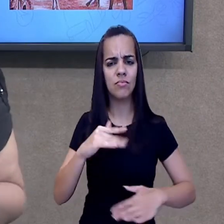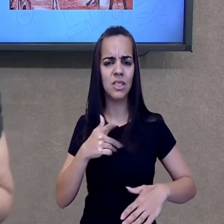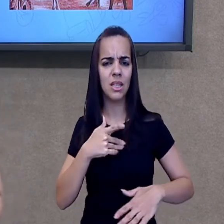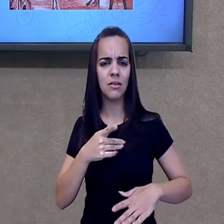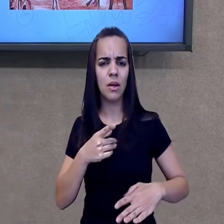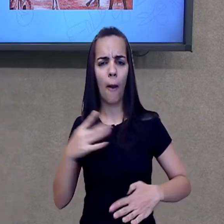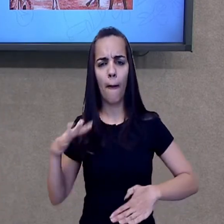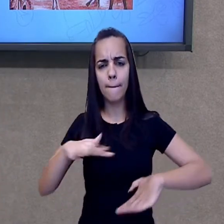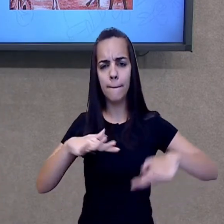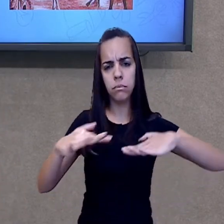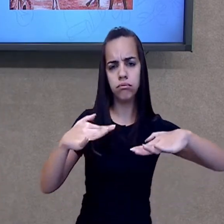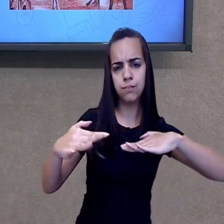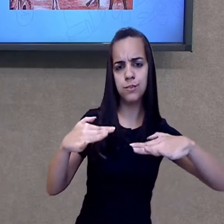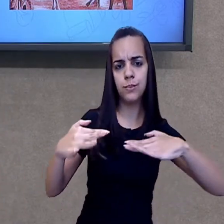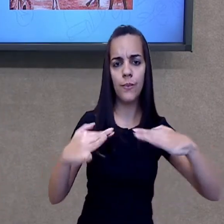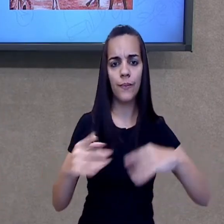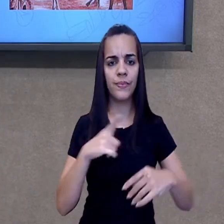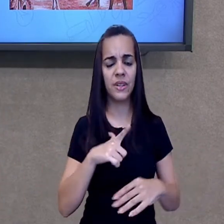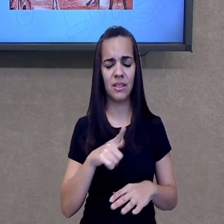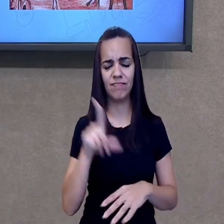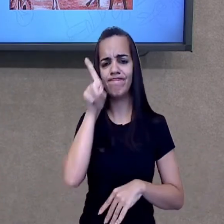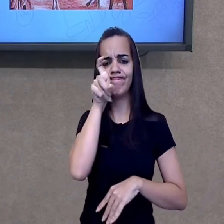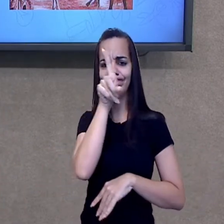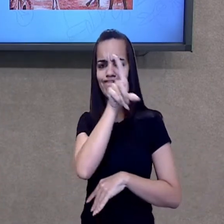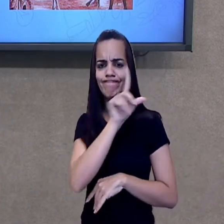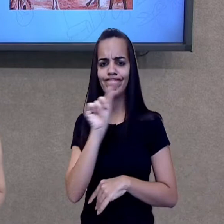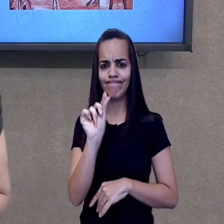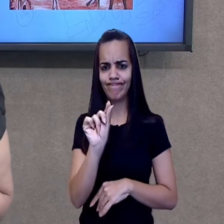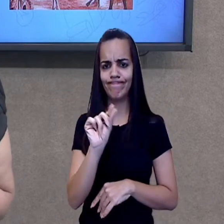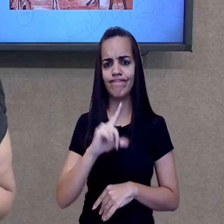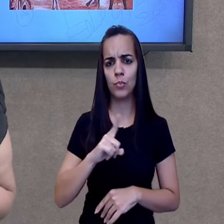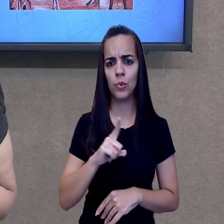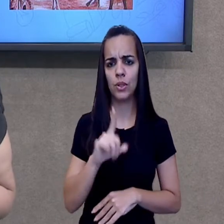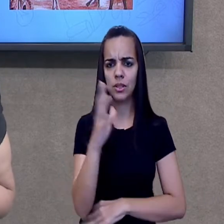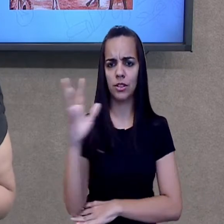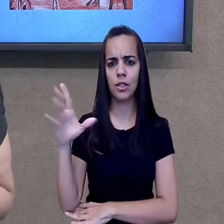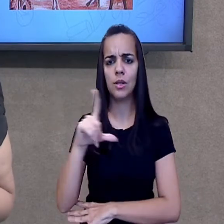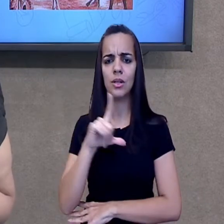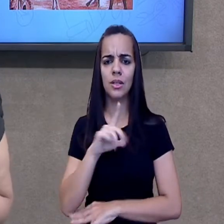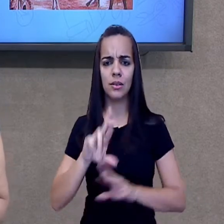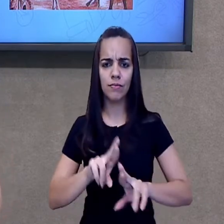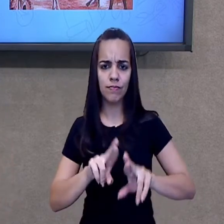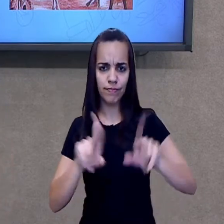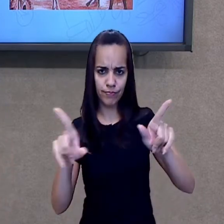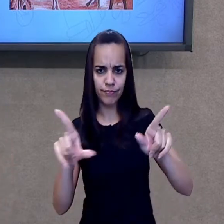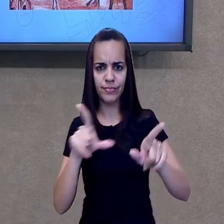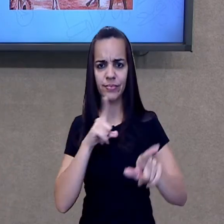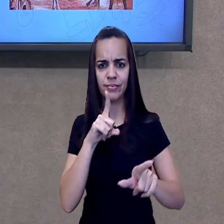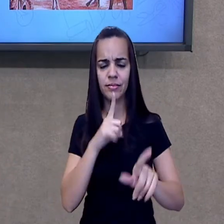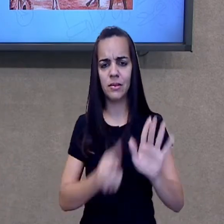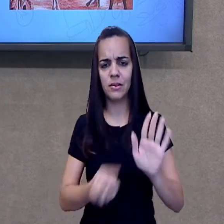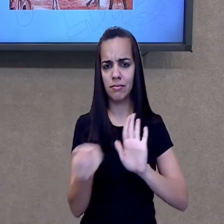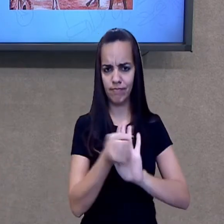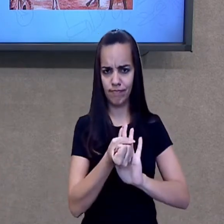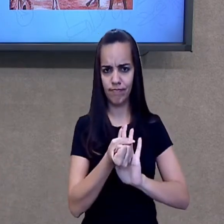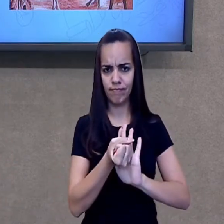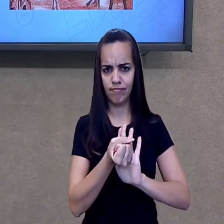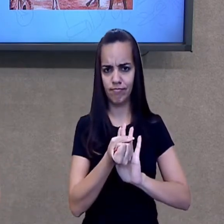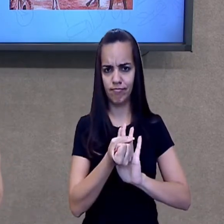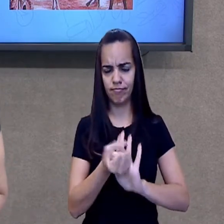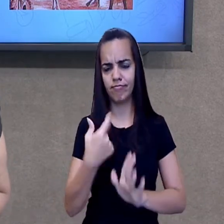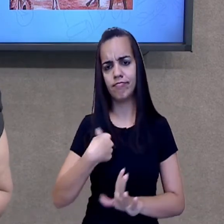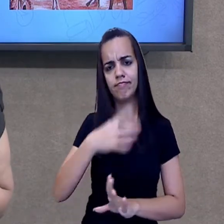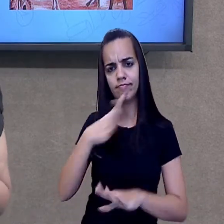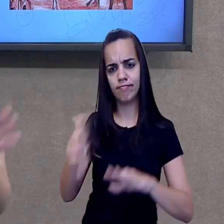um tanto quanto complicado ao analisar a natureza e as diferenças que marcaram cada uma dessas rebeliões na